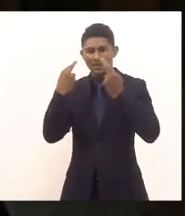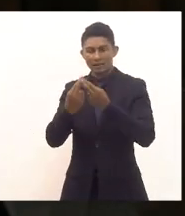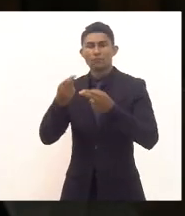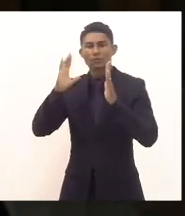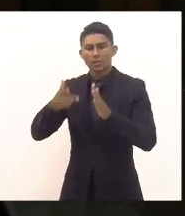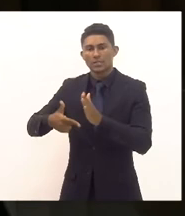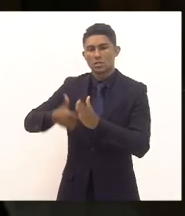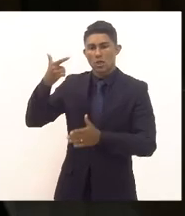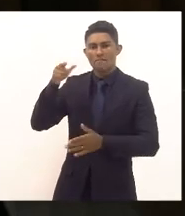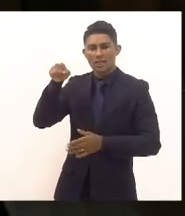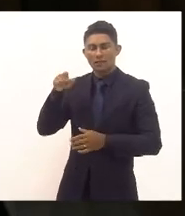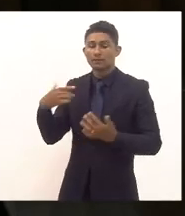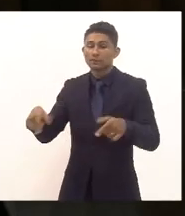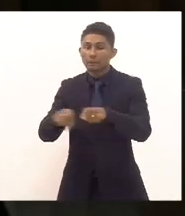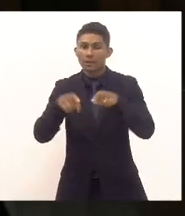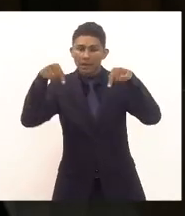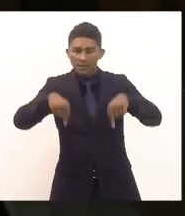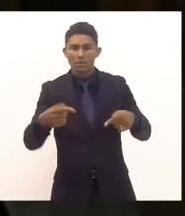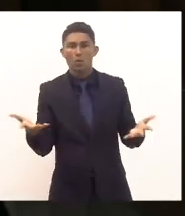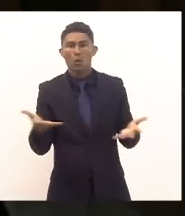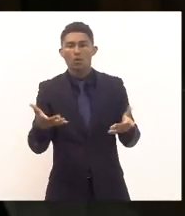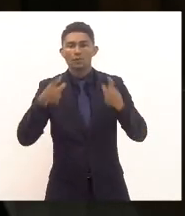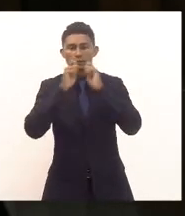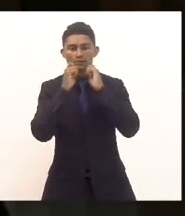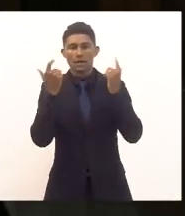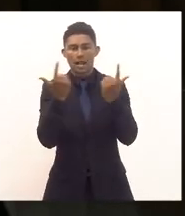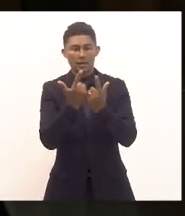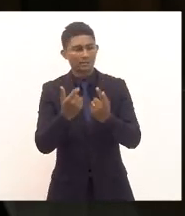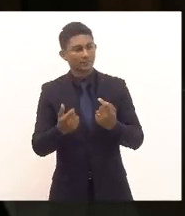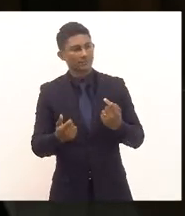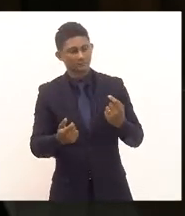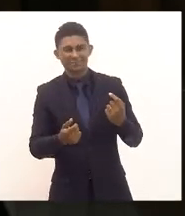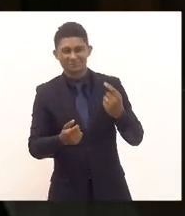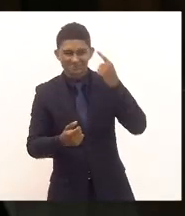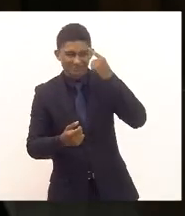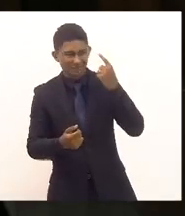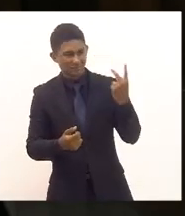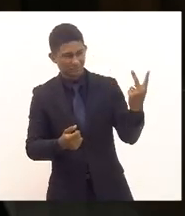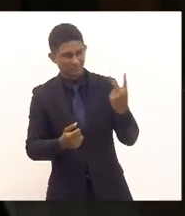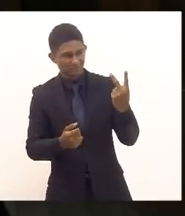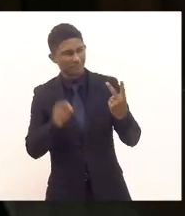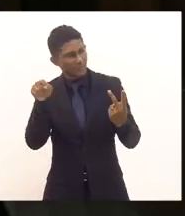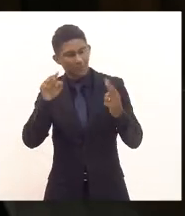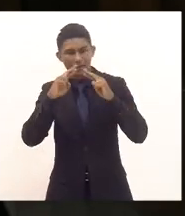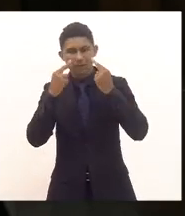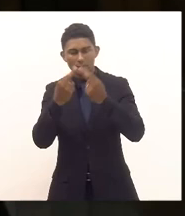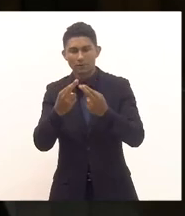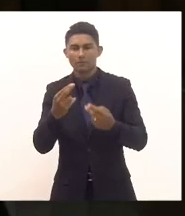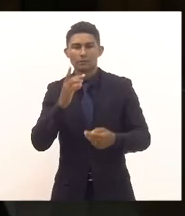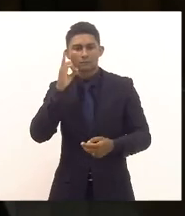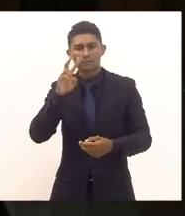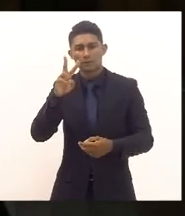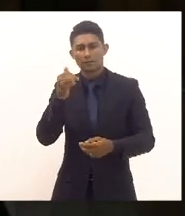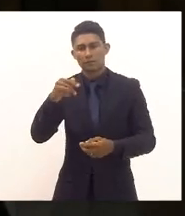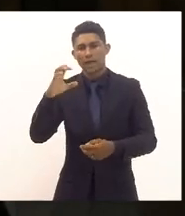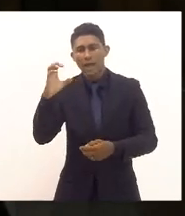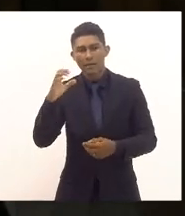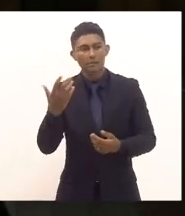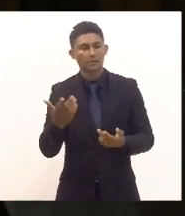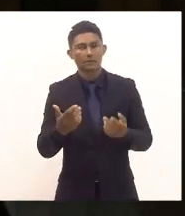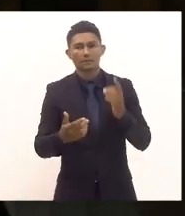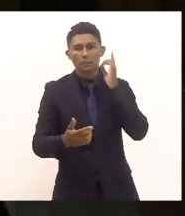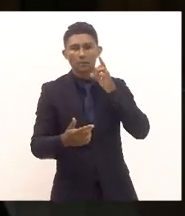na região aqui na alerj participamos junto com a deputada Célia Jordão o deputado waldeck